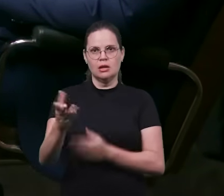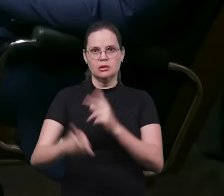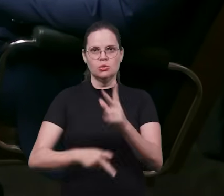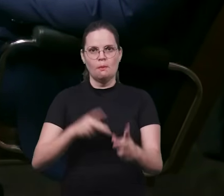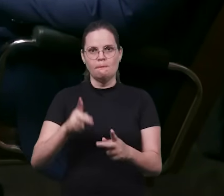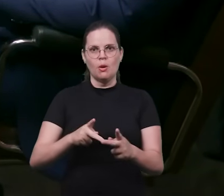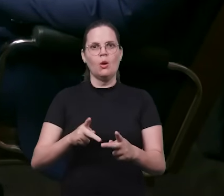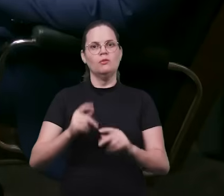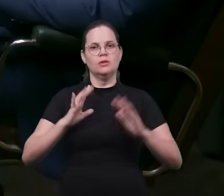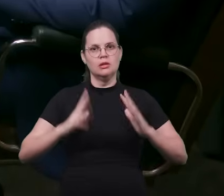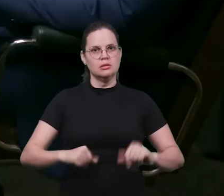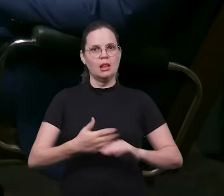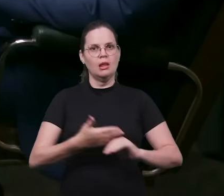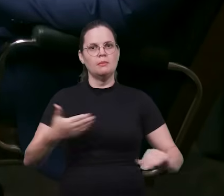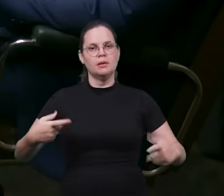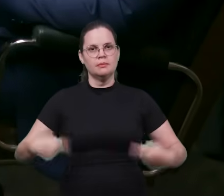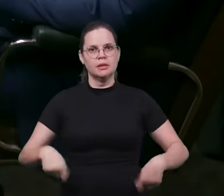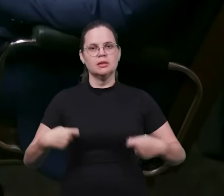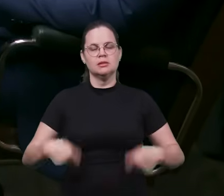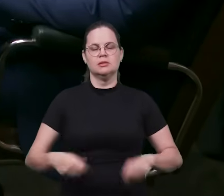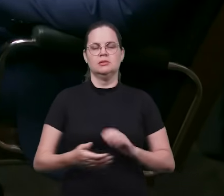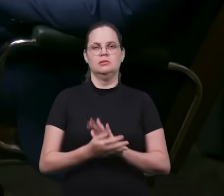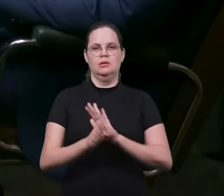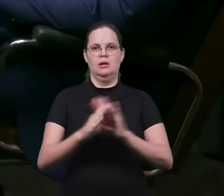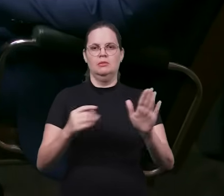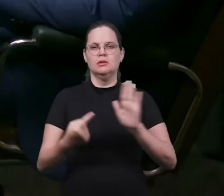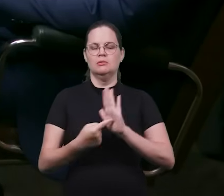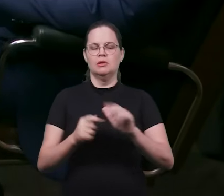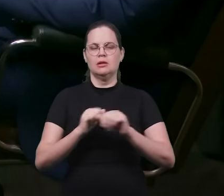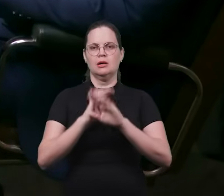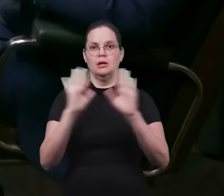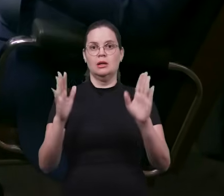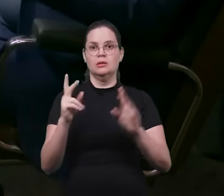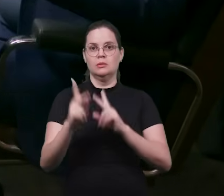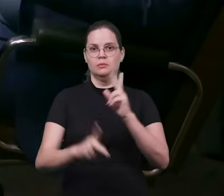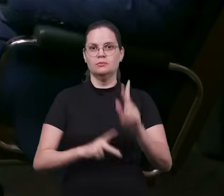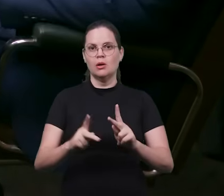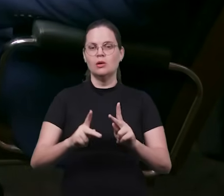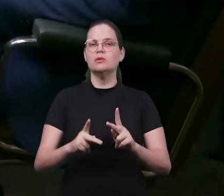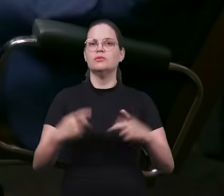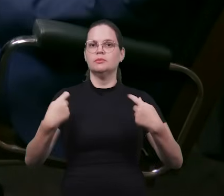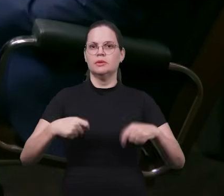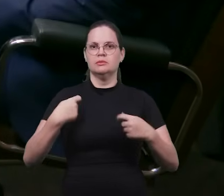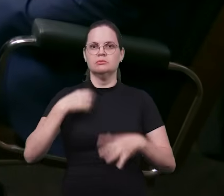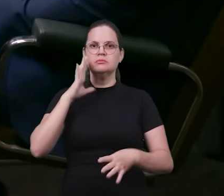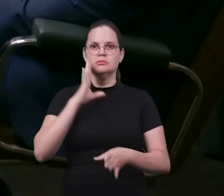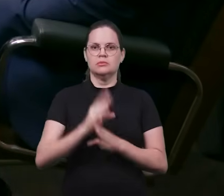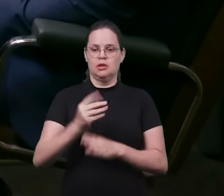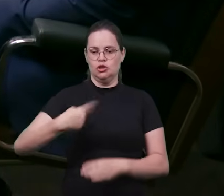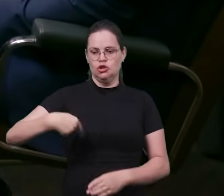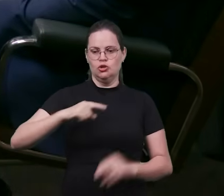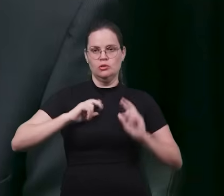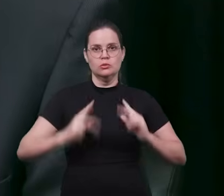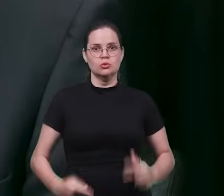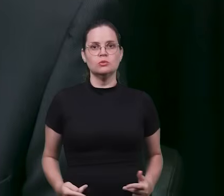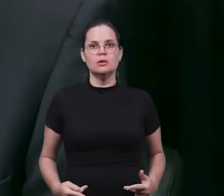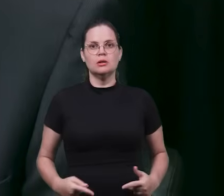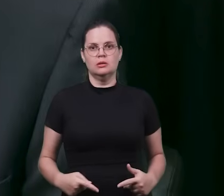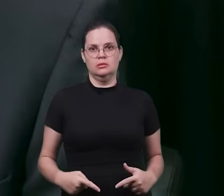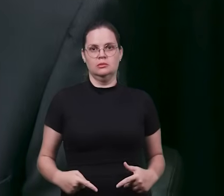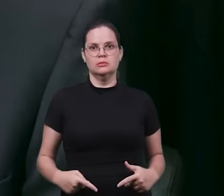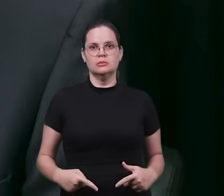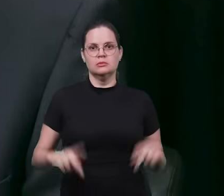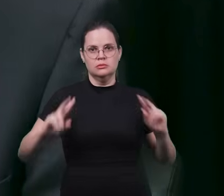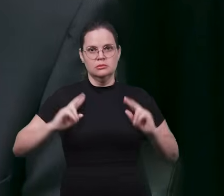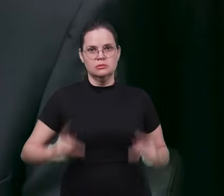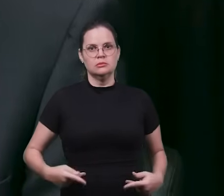No mesmo capítulo. O povo do Senhor precisa de saber, nós somos homens